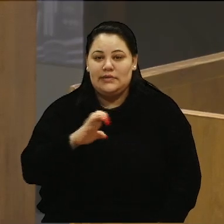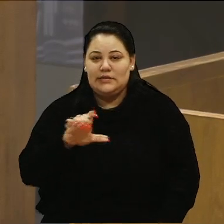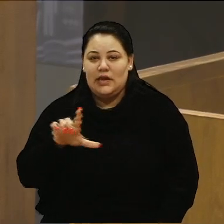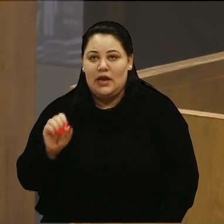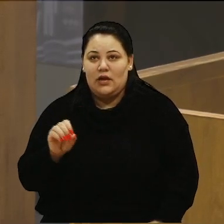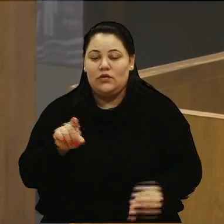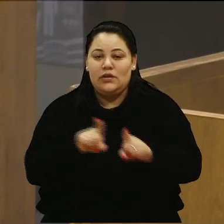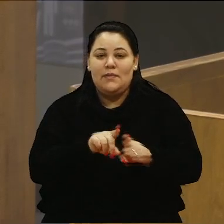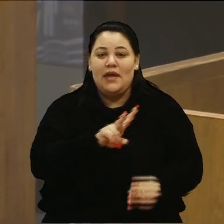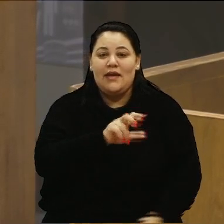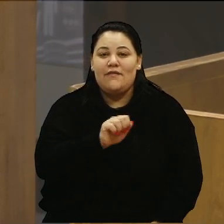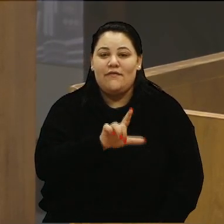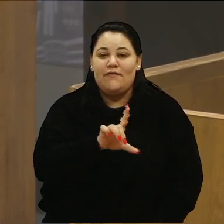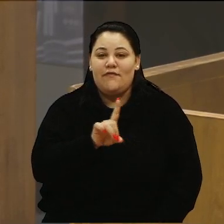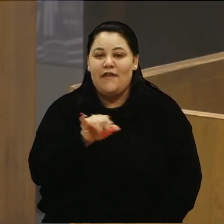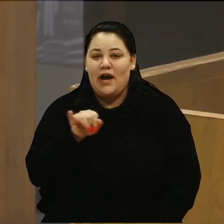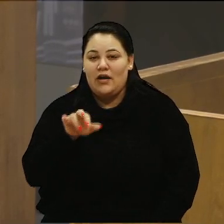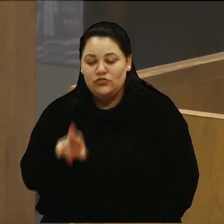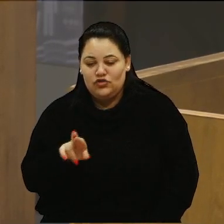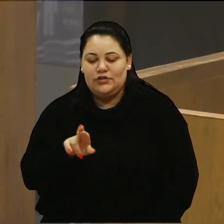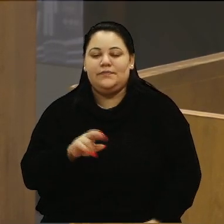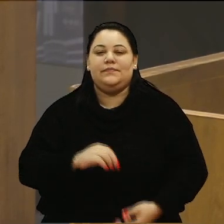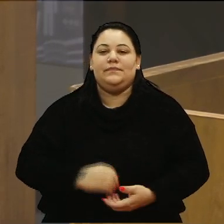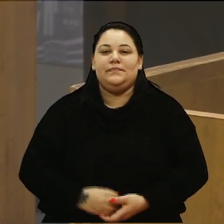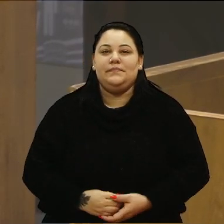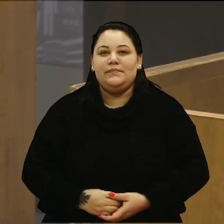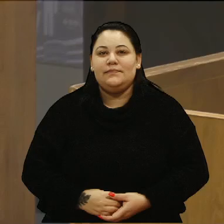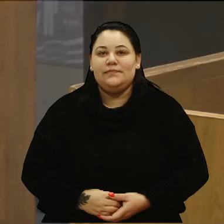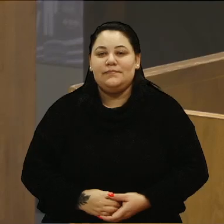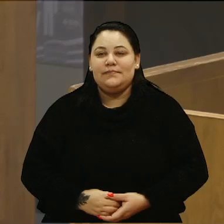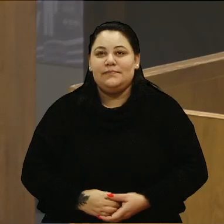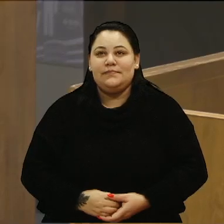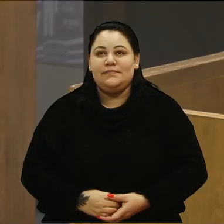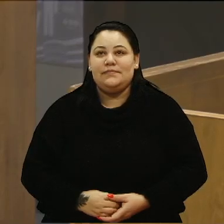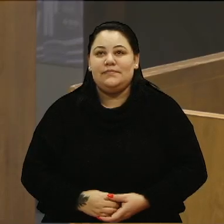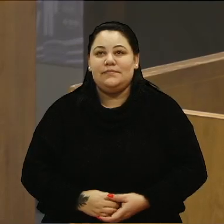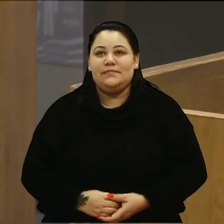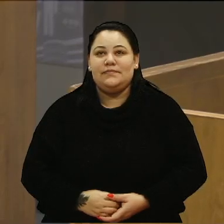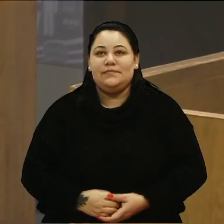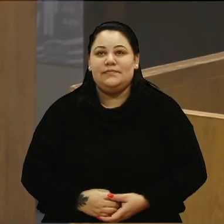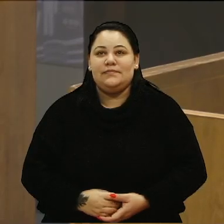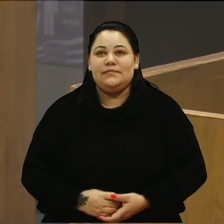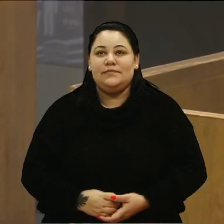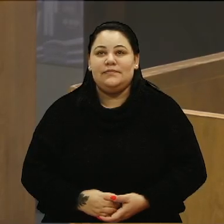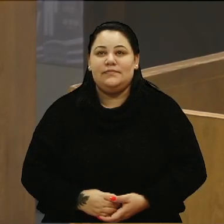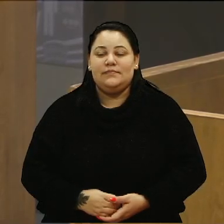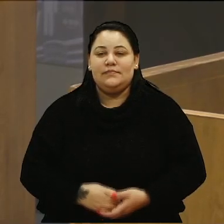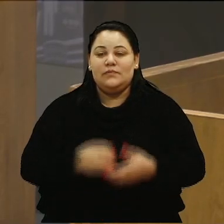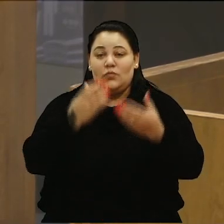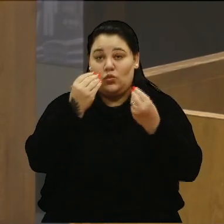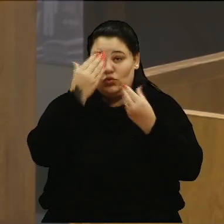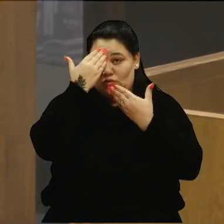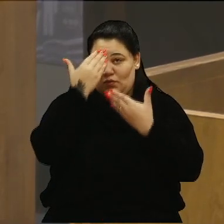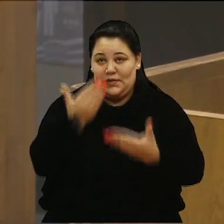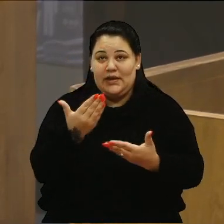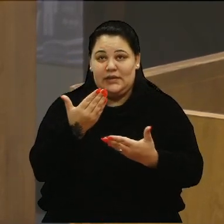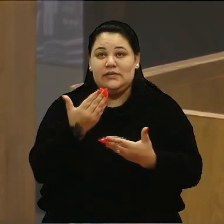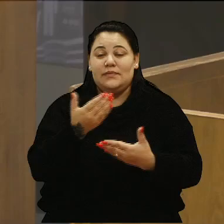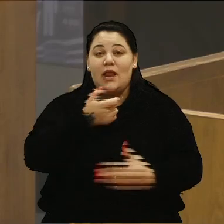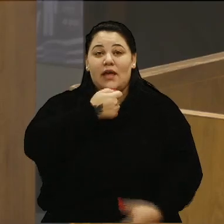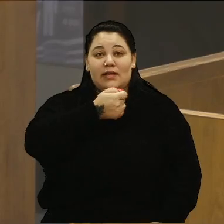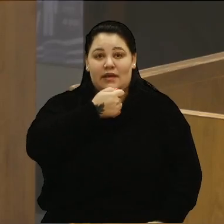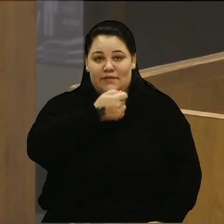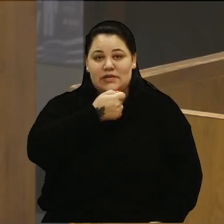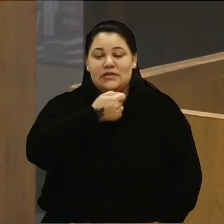senhor Valdir Bianchini, né? Isso, Valdir Bianchini. Muito obrigado pela entrevista